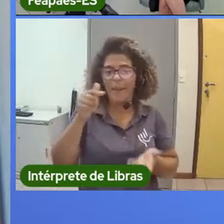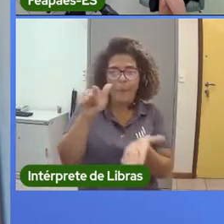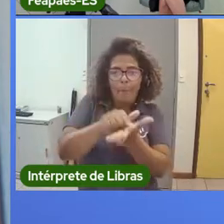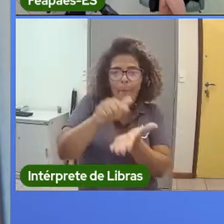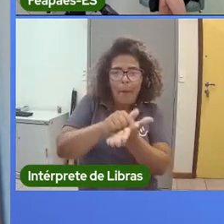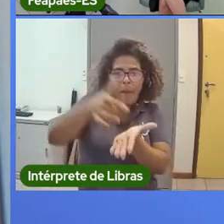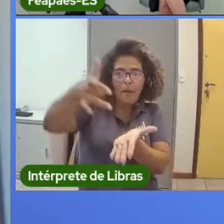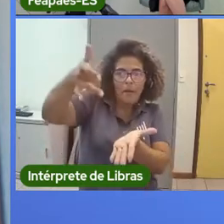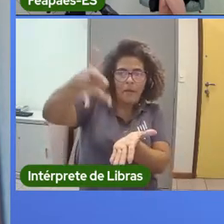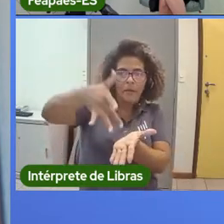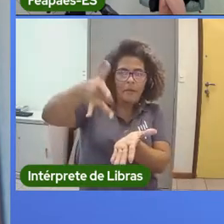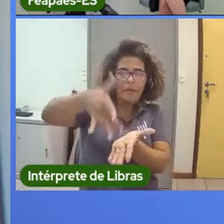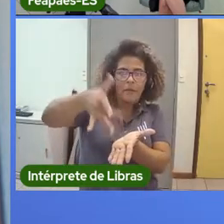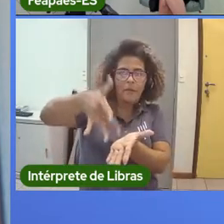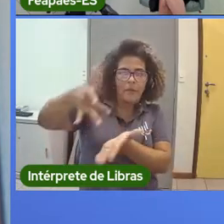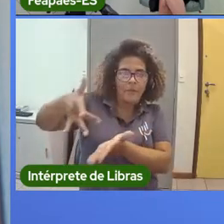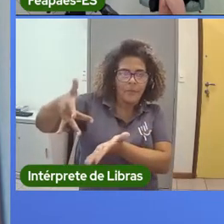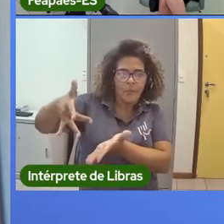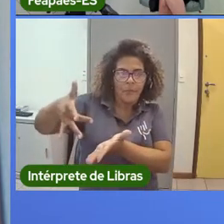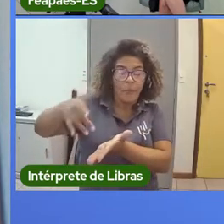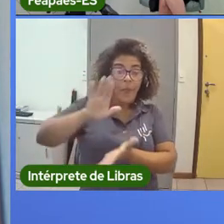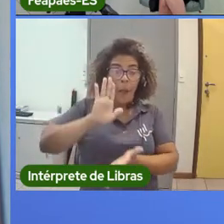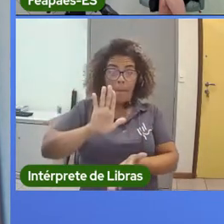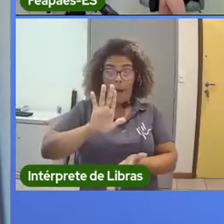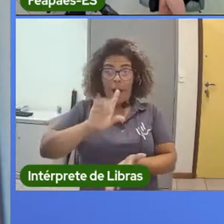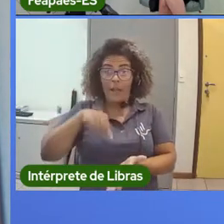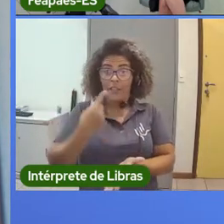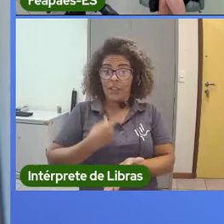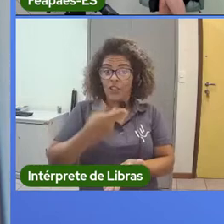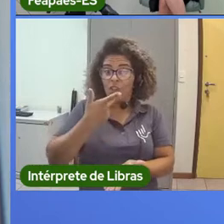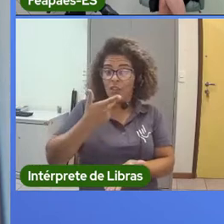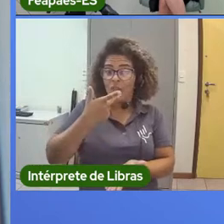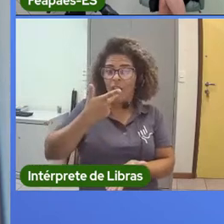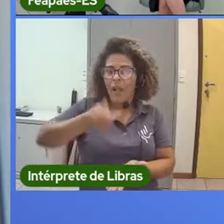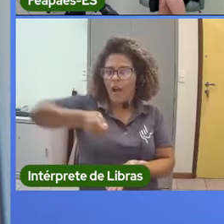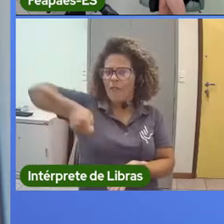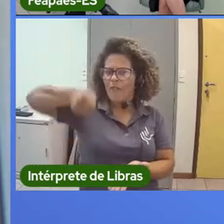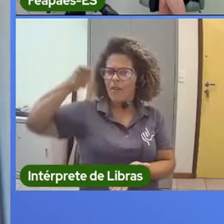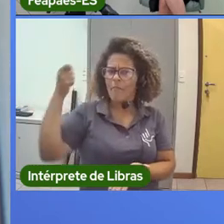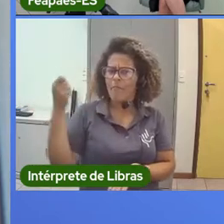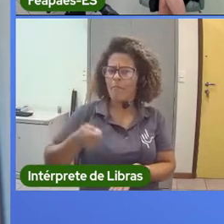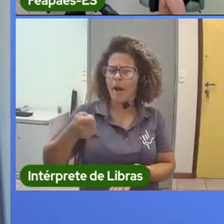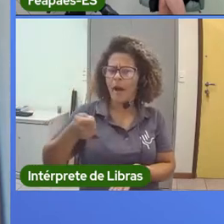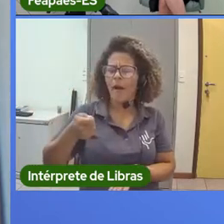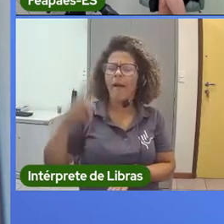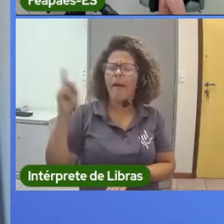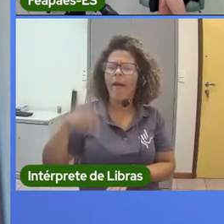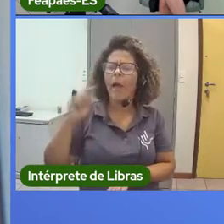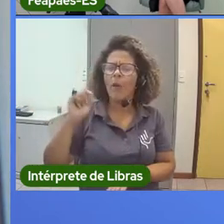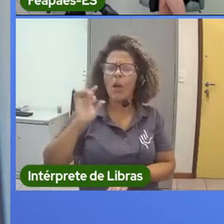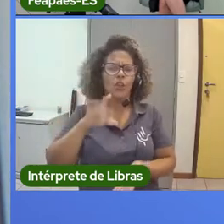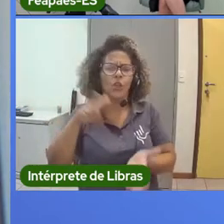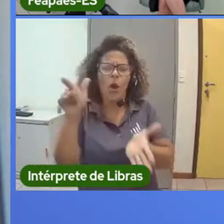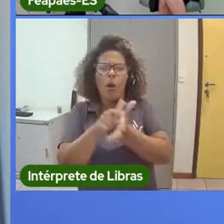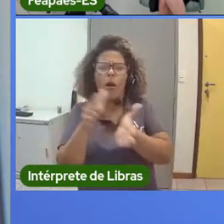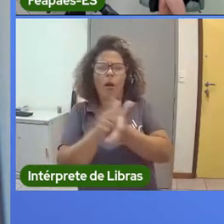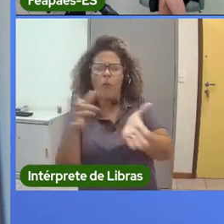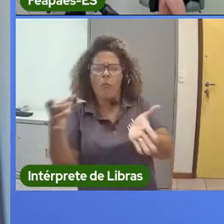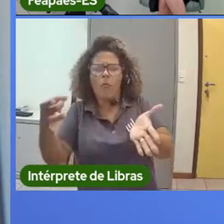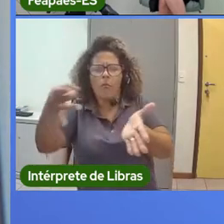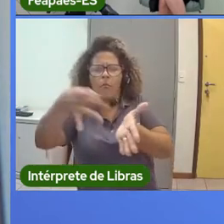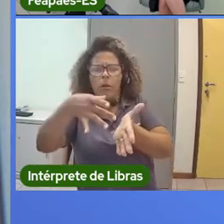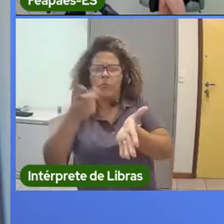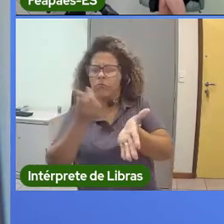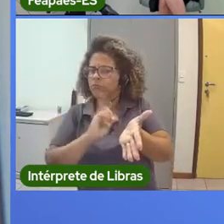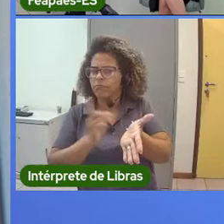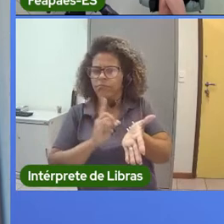Eu acredito que fazer essa afirmação é mais do que isso, é mais do que ter aí um conjunto de palavras